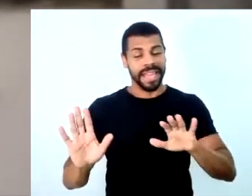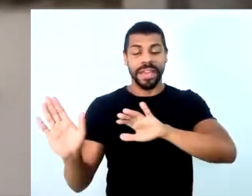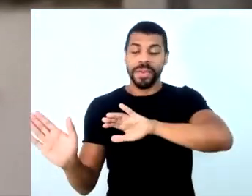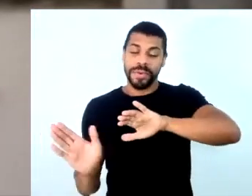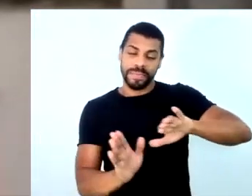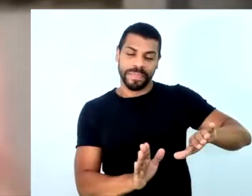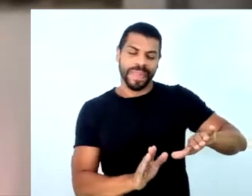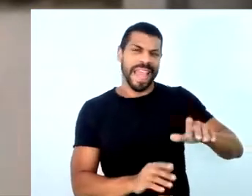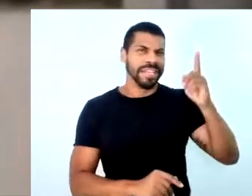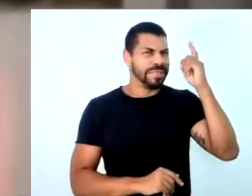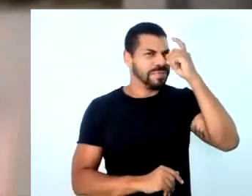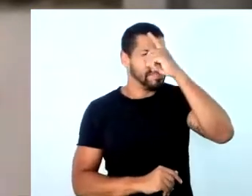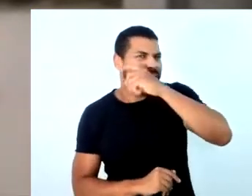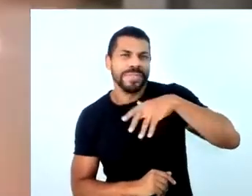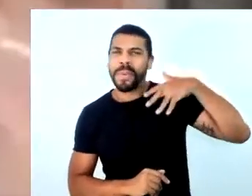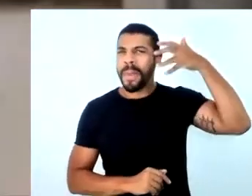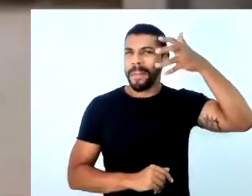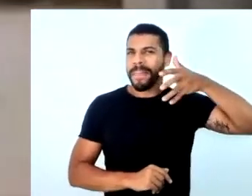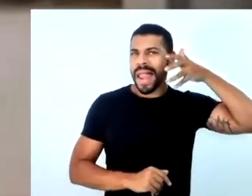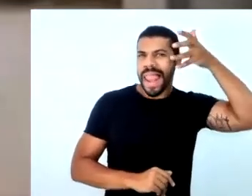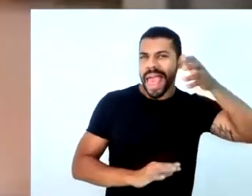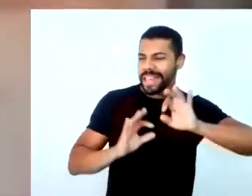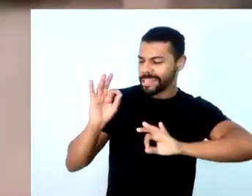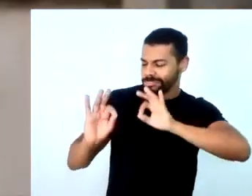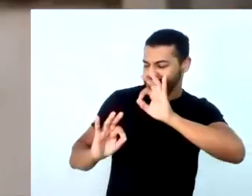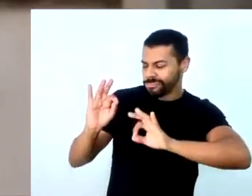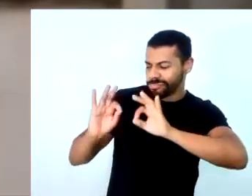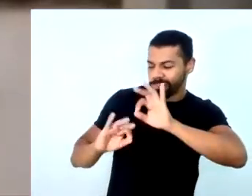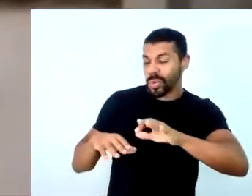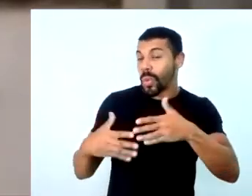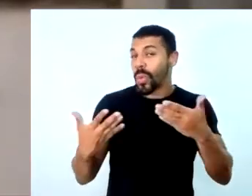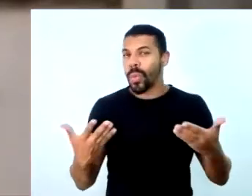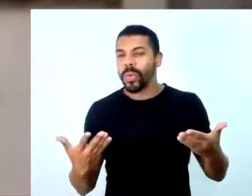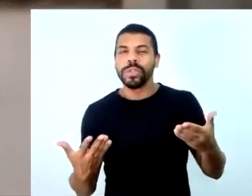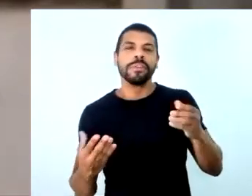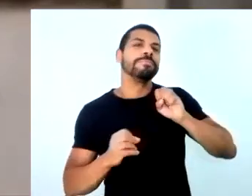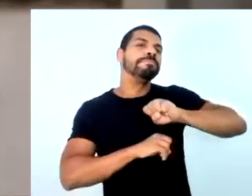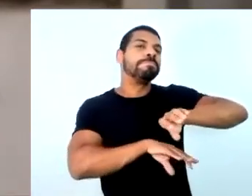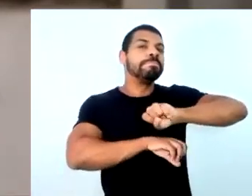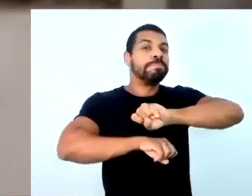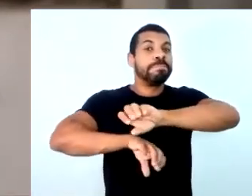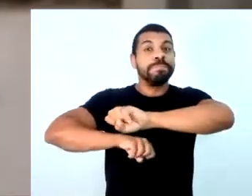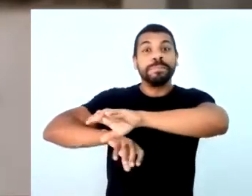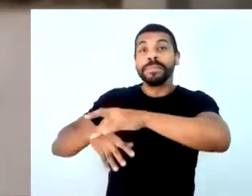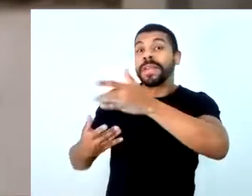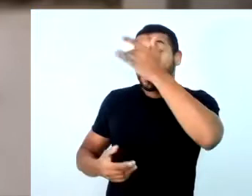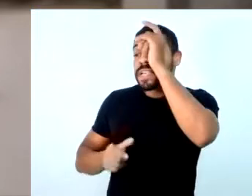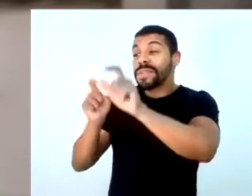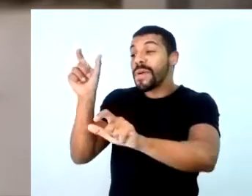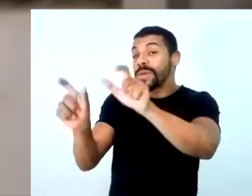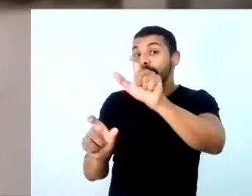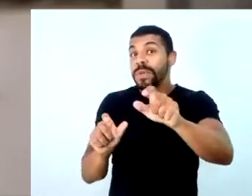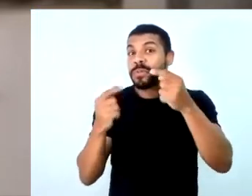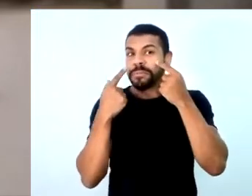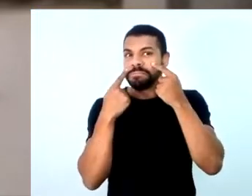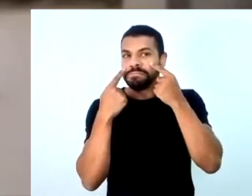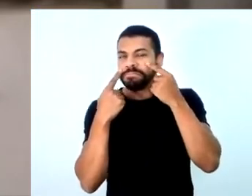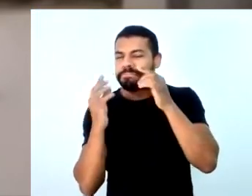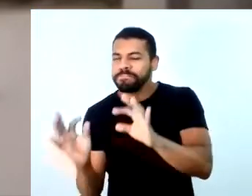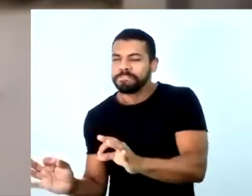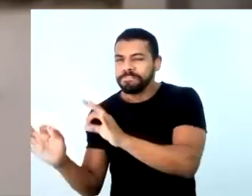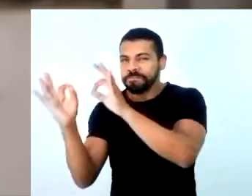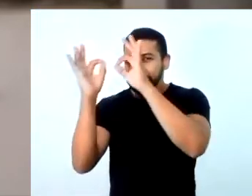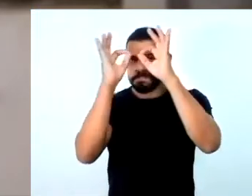É sempre um pouco difícil, né, preparar uma aula, uma palestra, uma conversa, quando a gente não sabe exatamente quem são os nossos